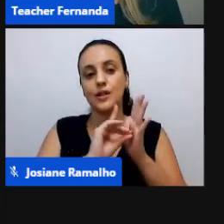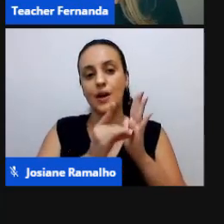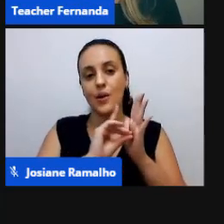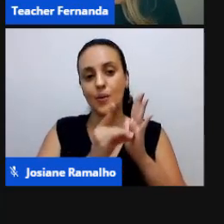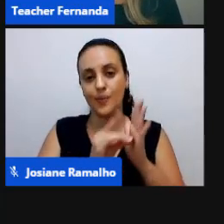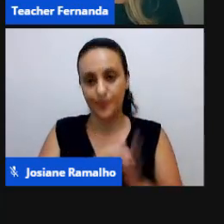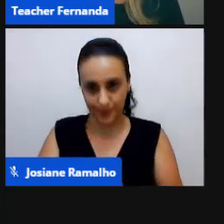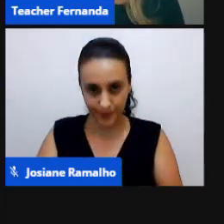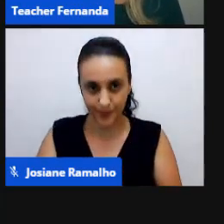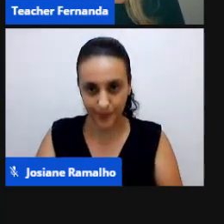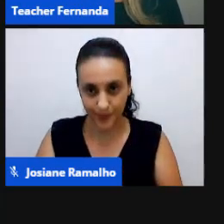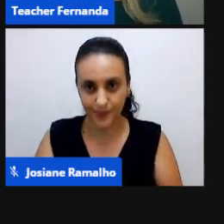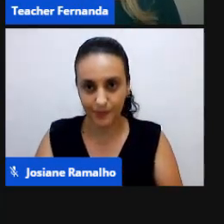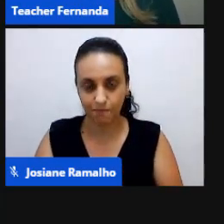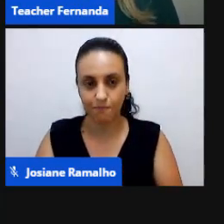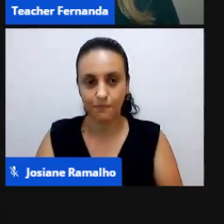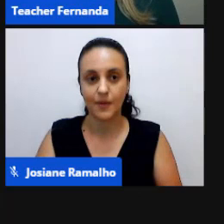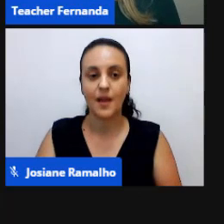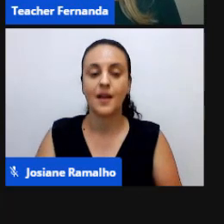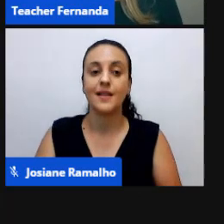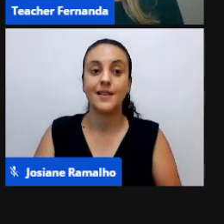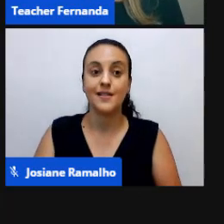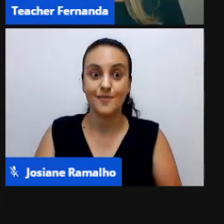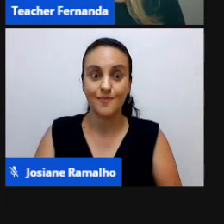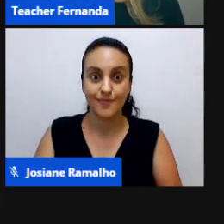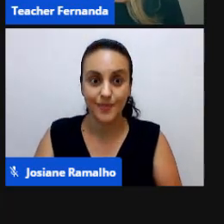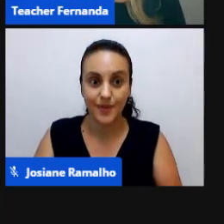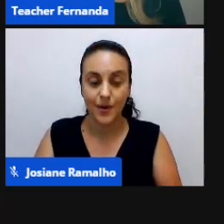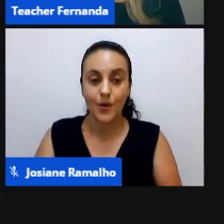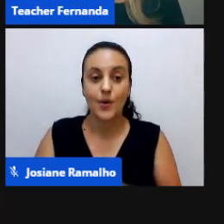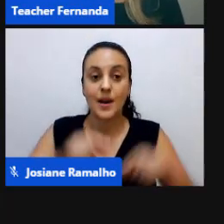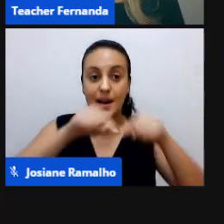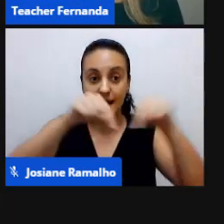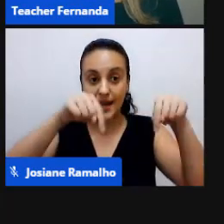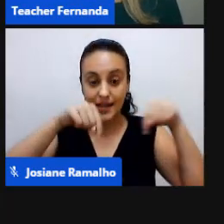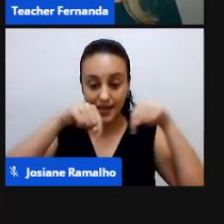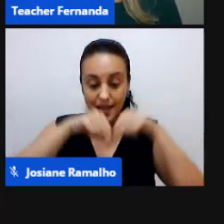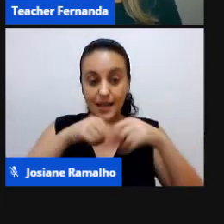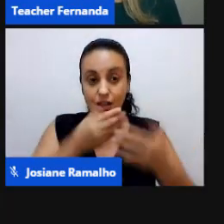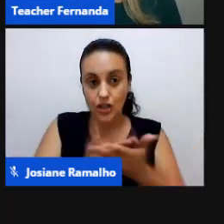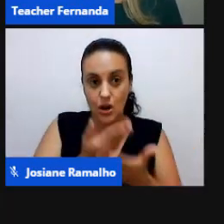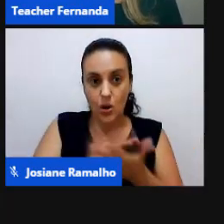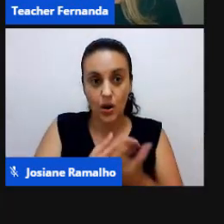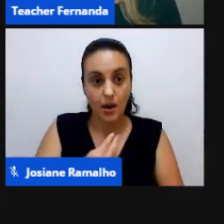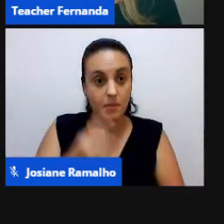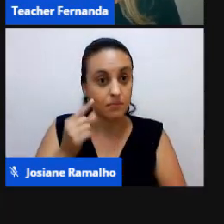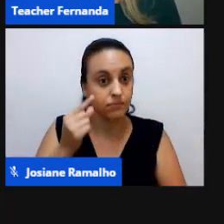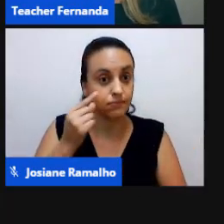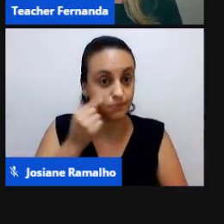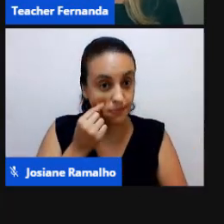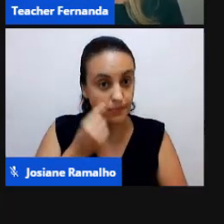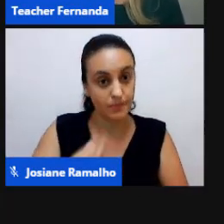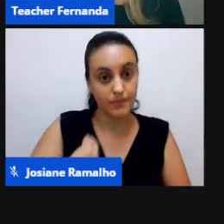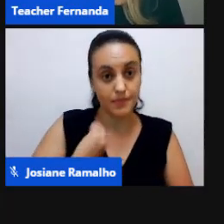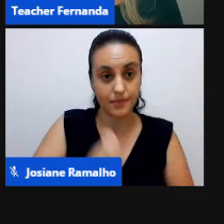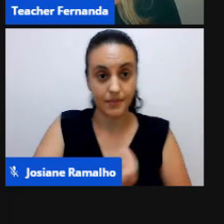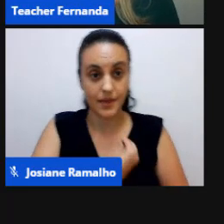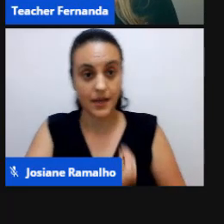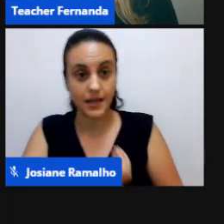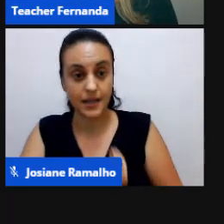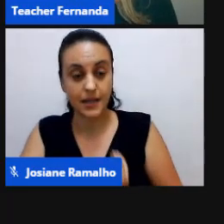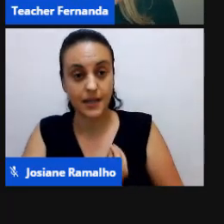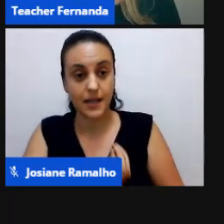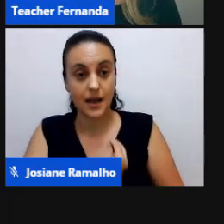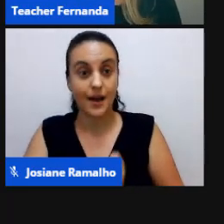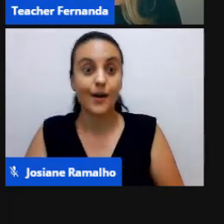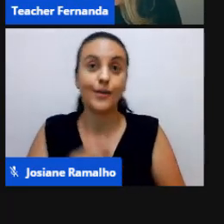novas atribuições. Na sala de aula, a gente já tinha muitas atribuições. A professora, muitas vezes a